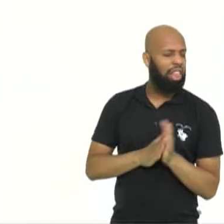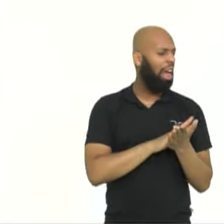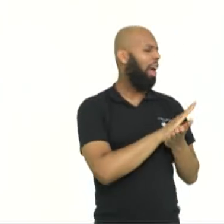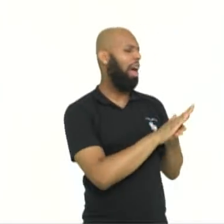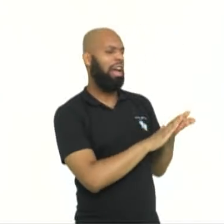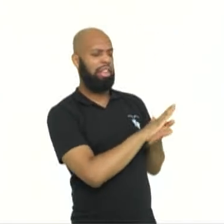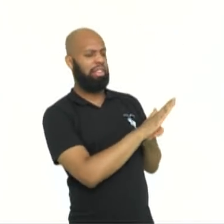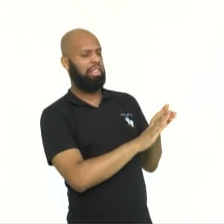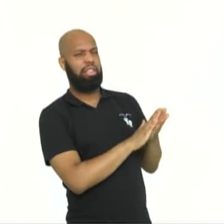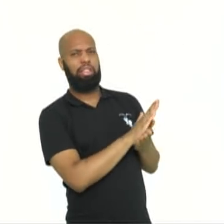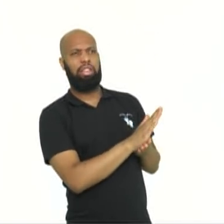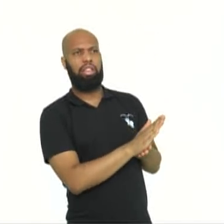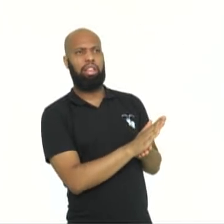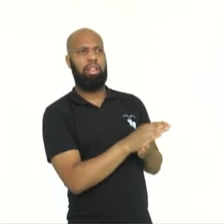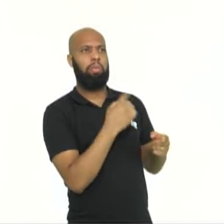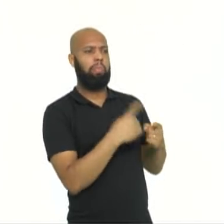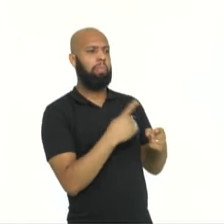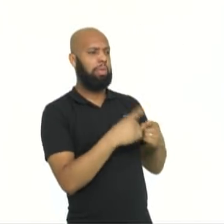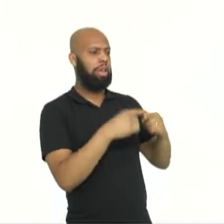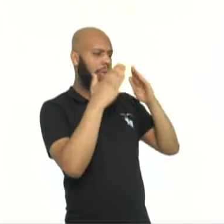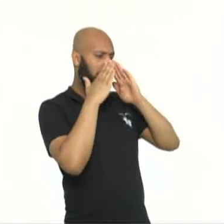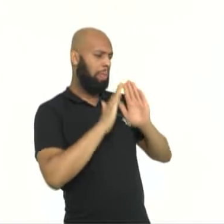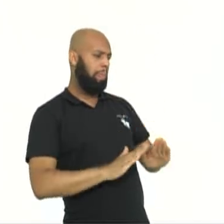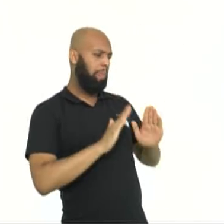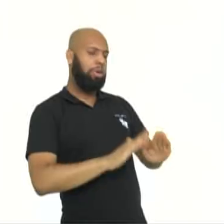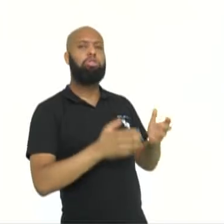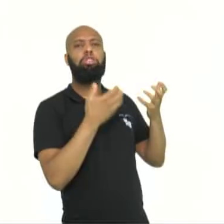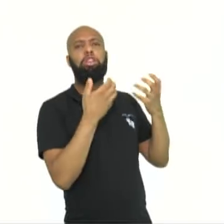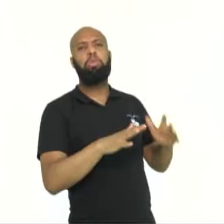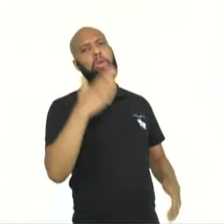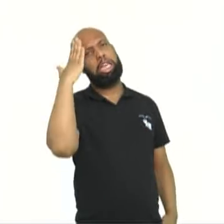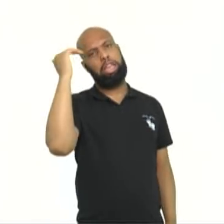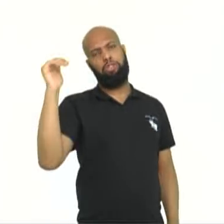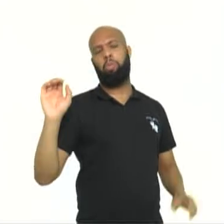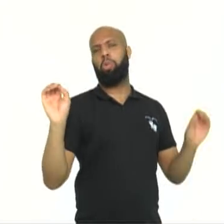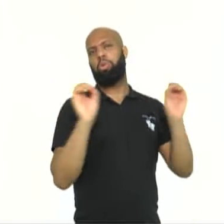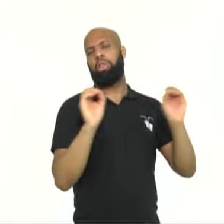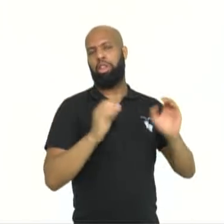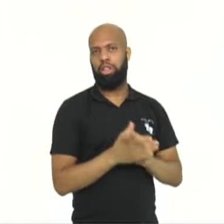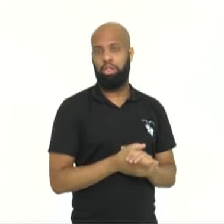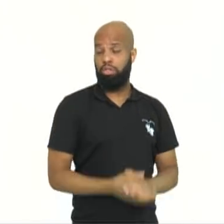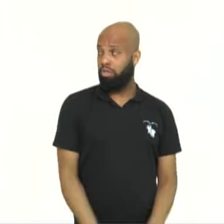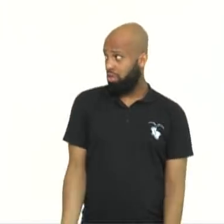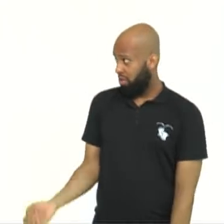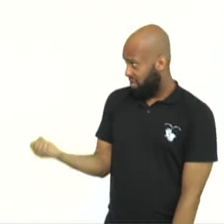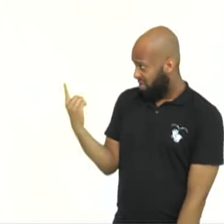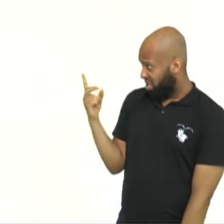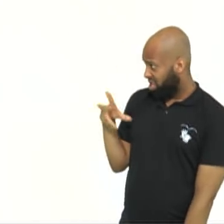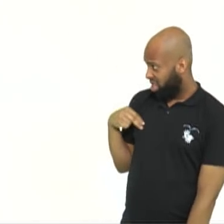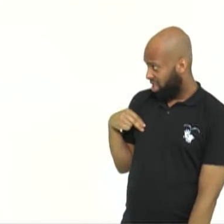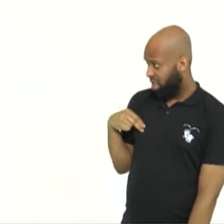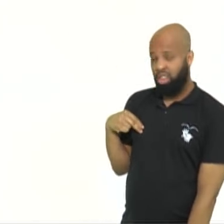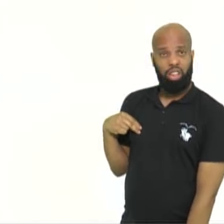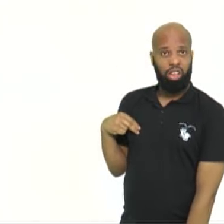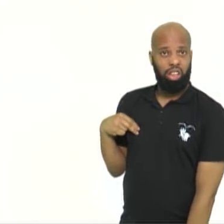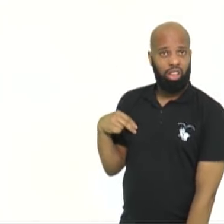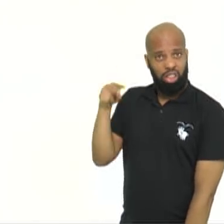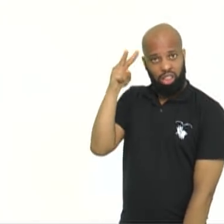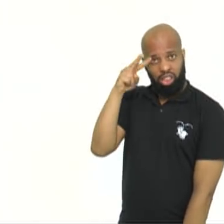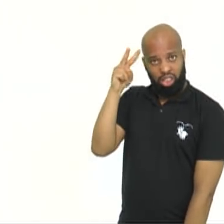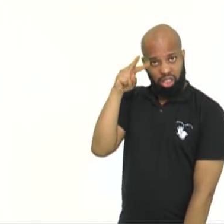Nada. Além de tudo, era humilde, não queria publicidade, não. Vixe, essa foi